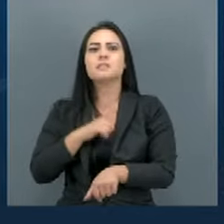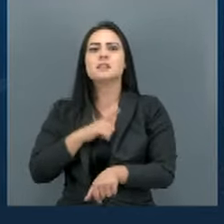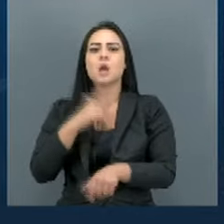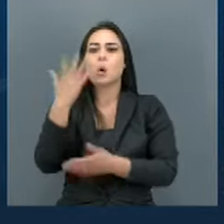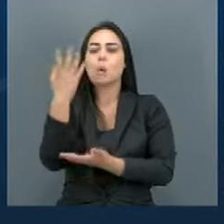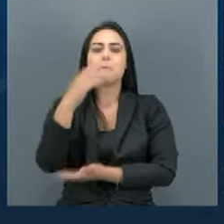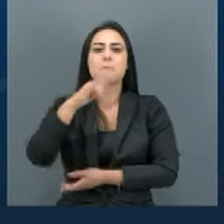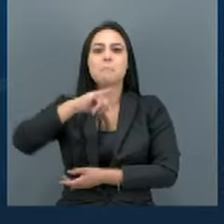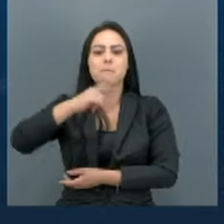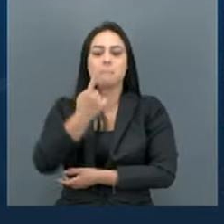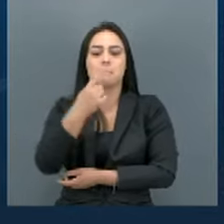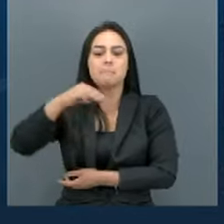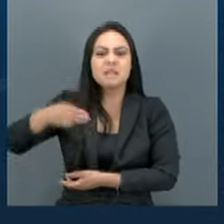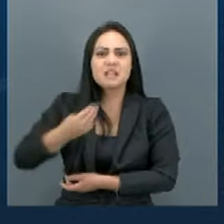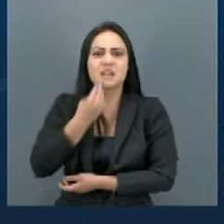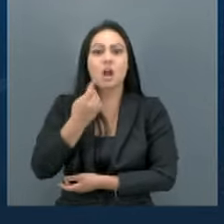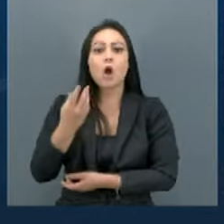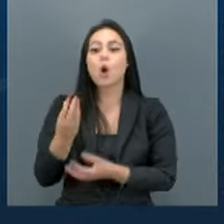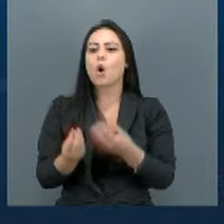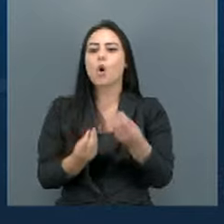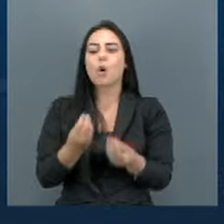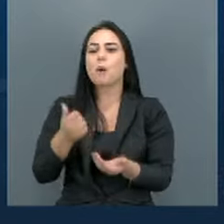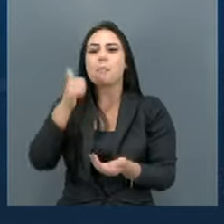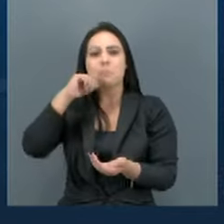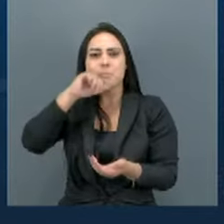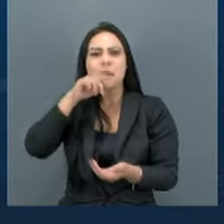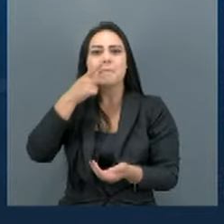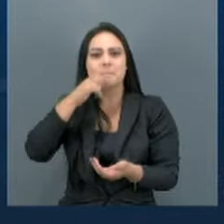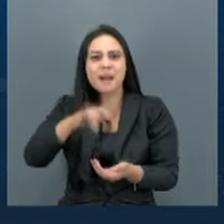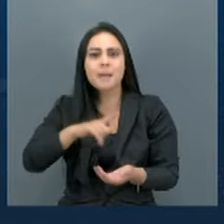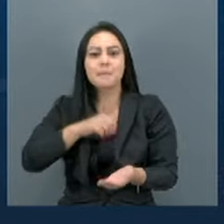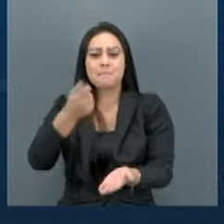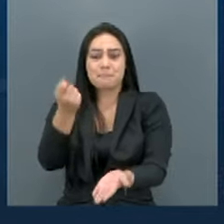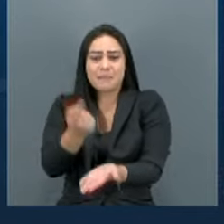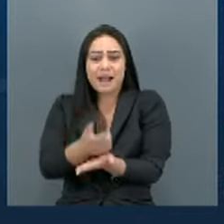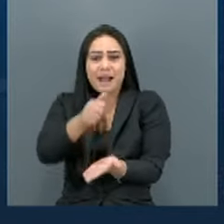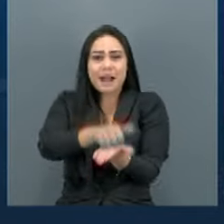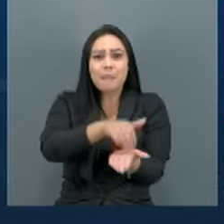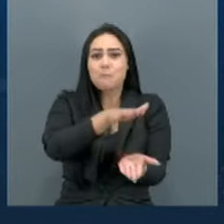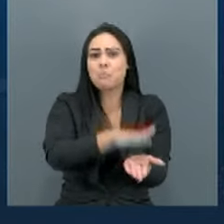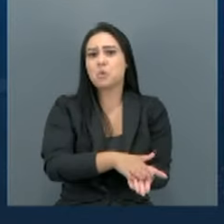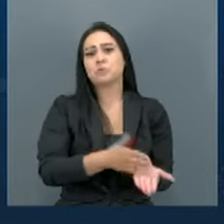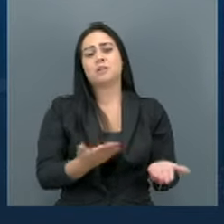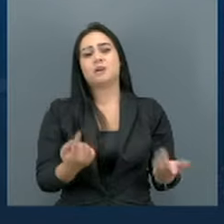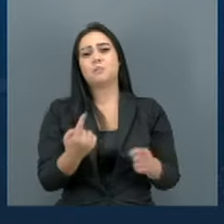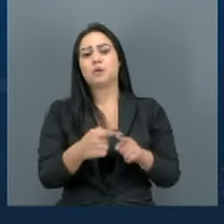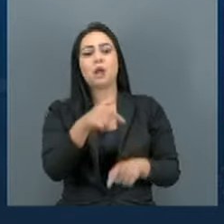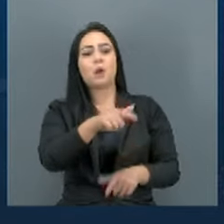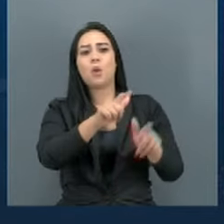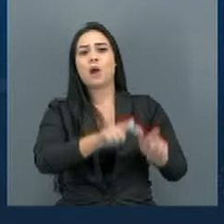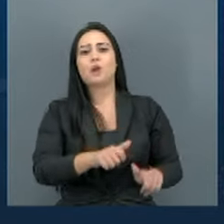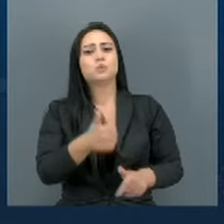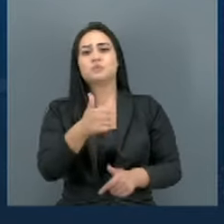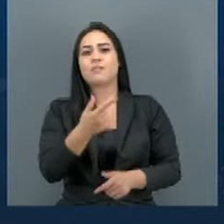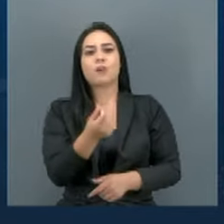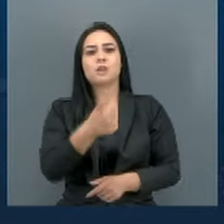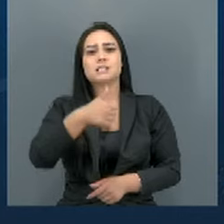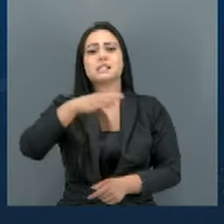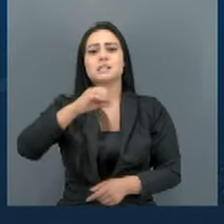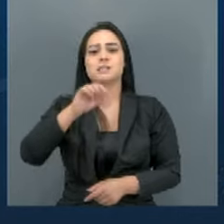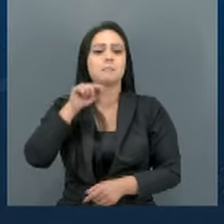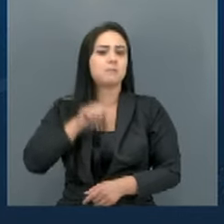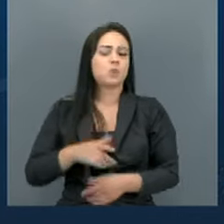1 milhão? Como que esse pai de família vai pagar essa multa se a terra não vale 100 mil? Nós não podemos